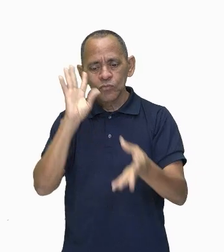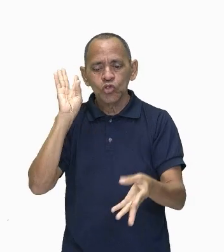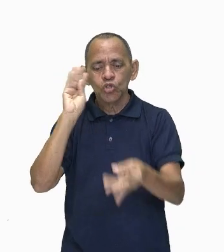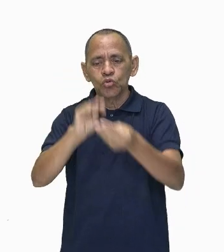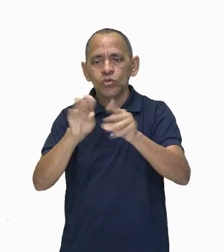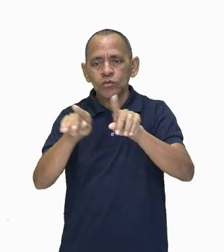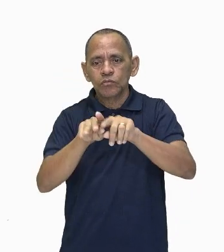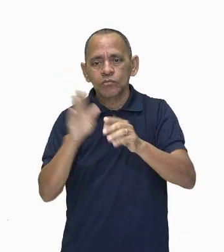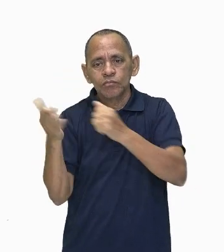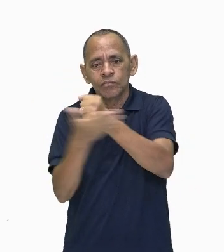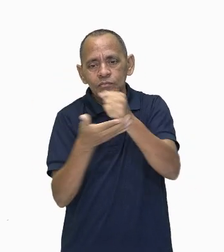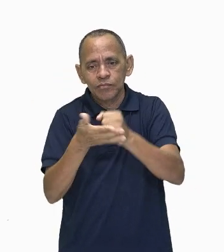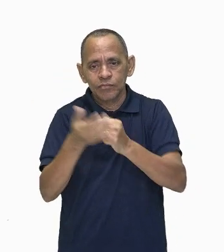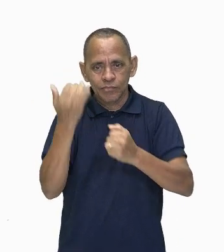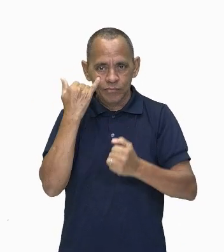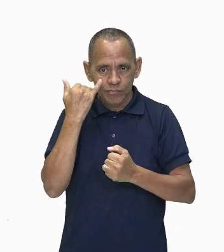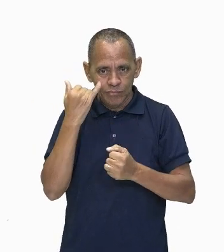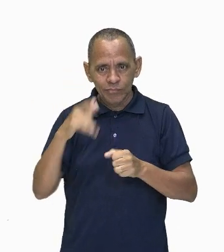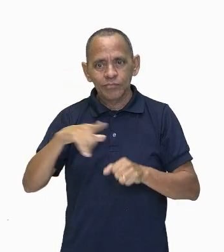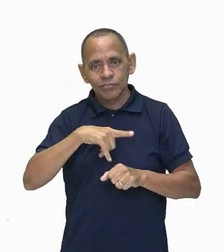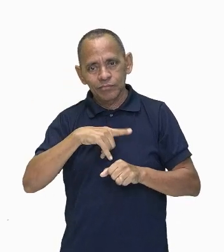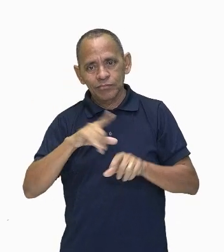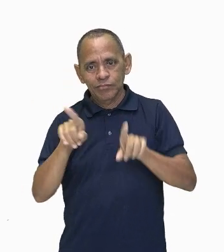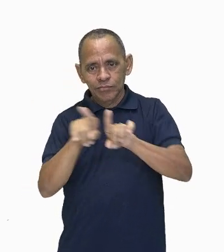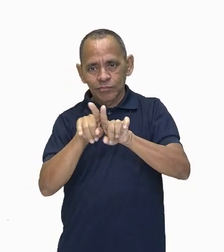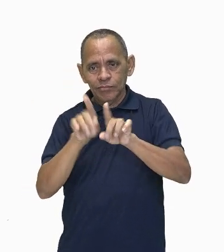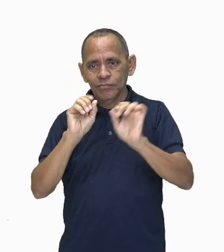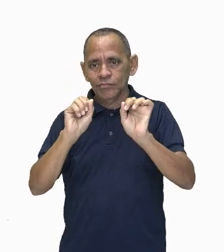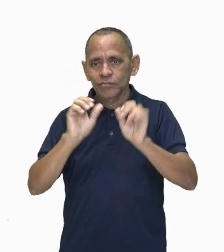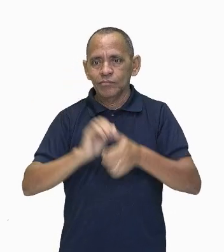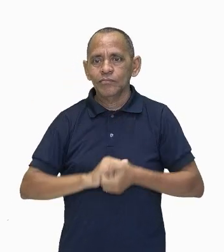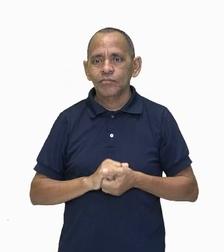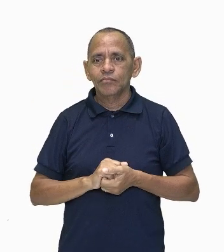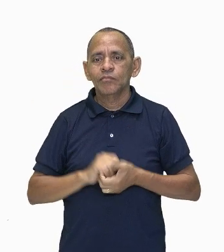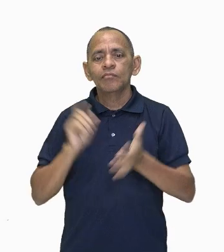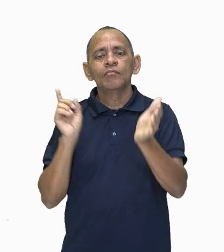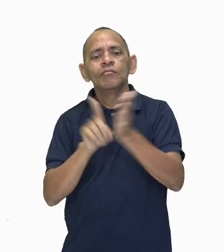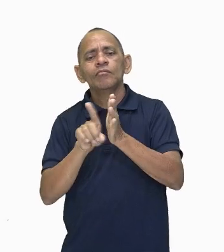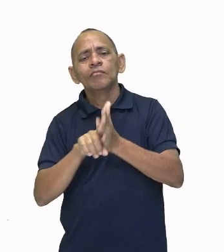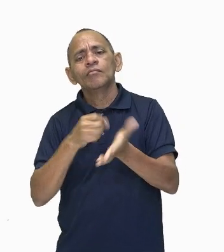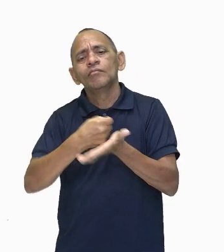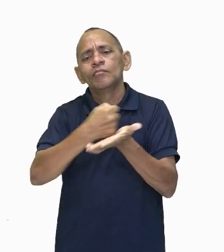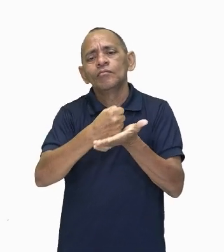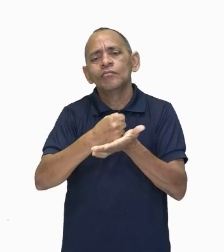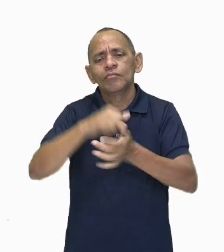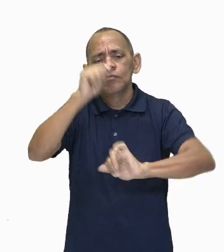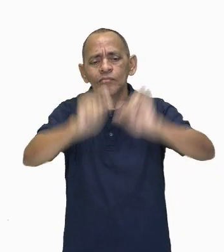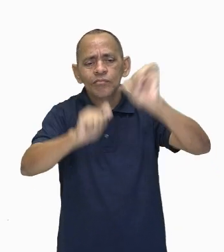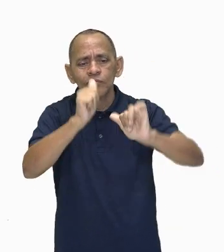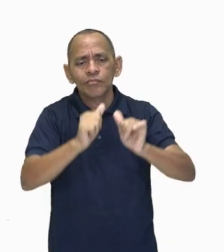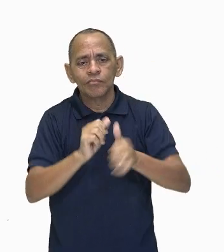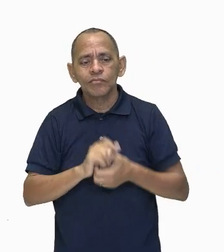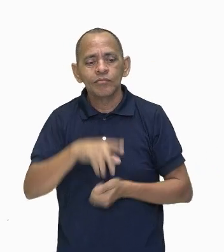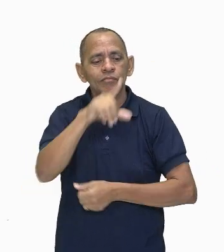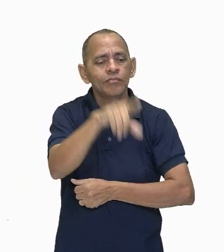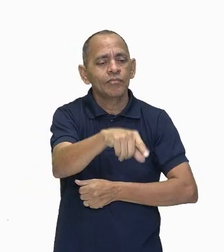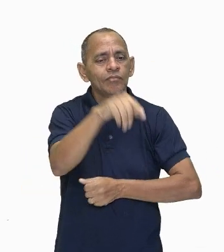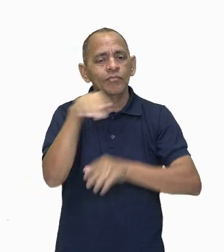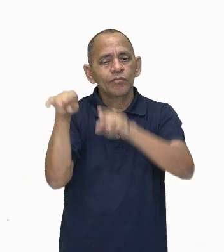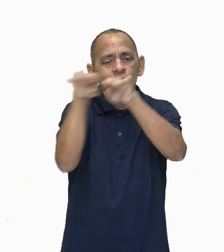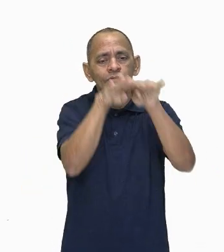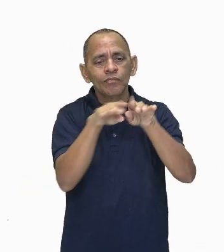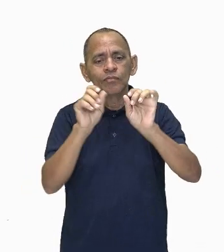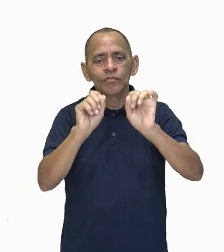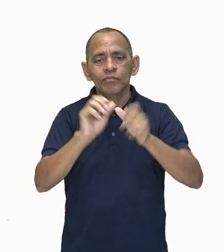nas informações obtidas. Então, perguntas que ajudam aí na interpretação. Qual foi a preferência mais comum?